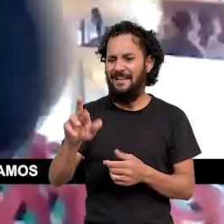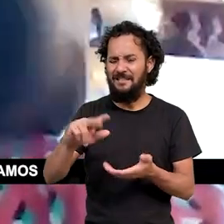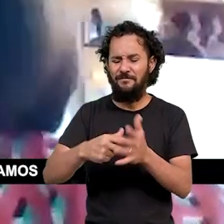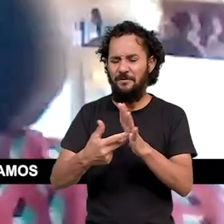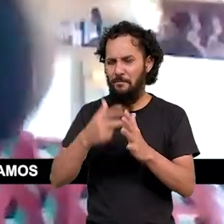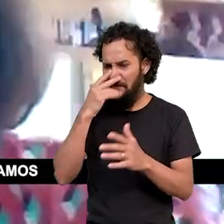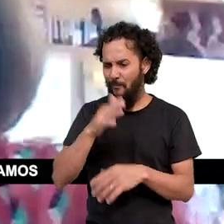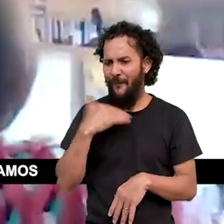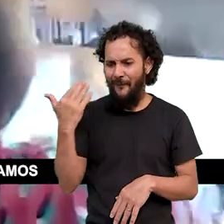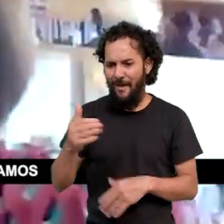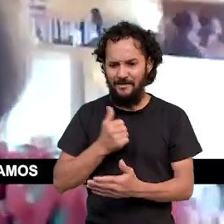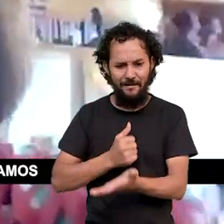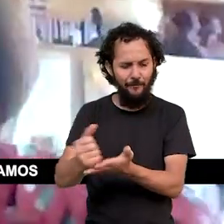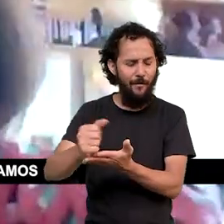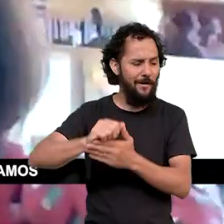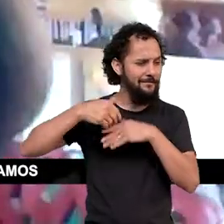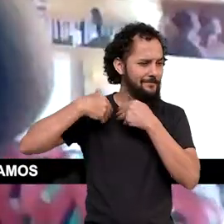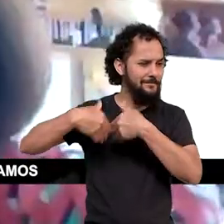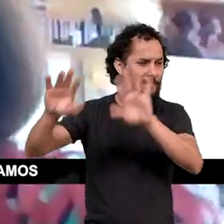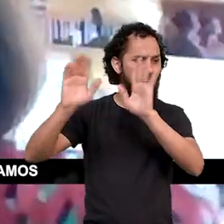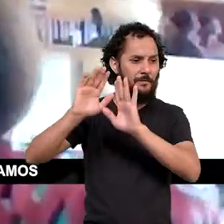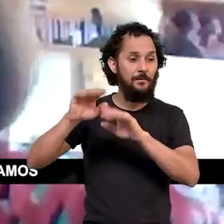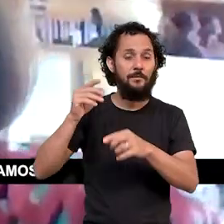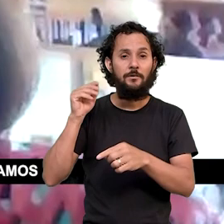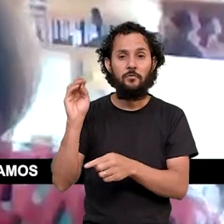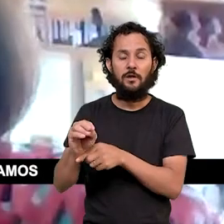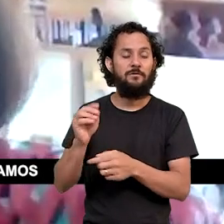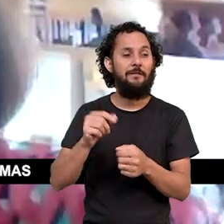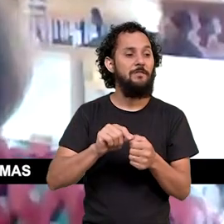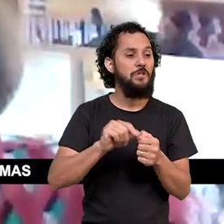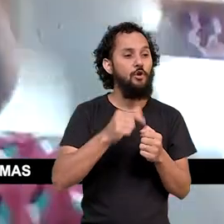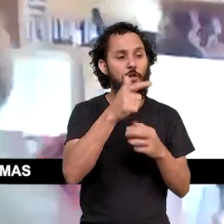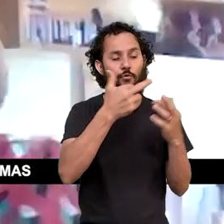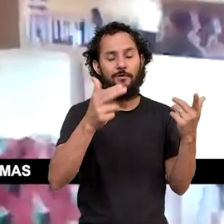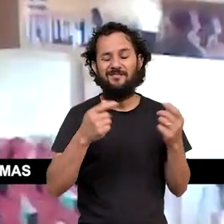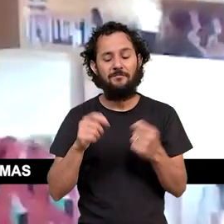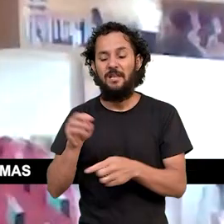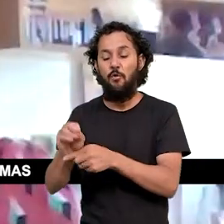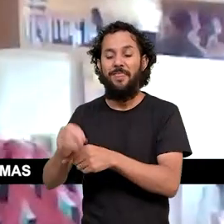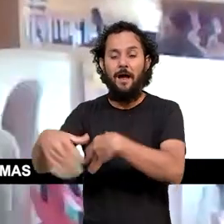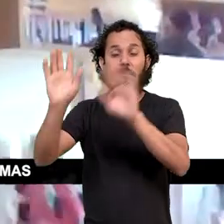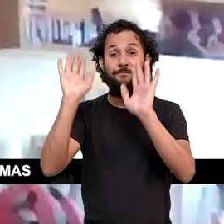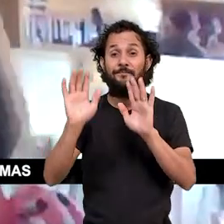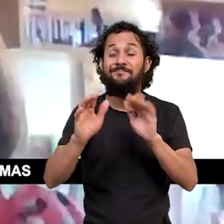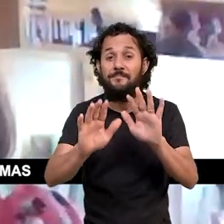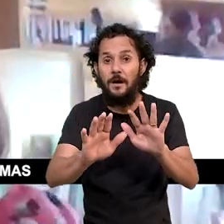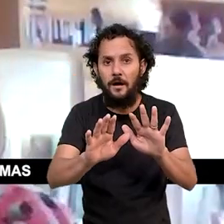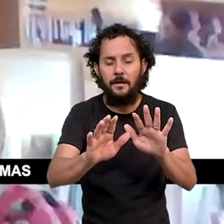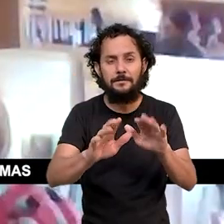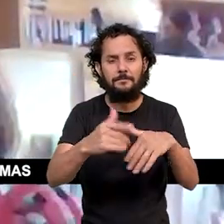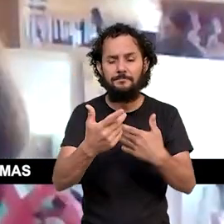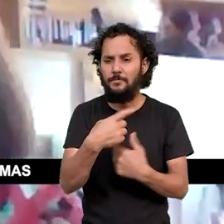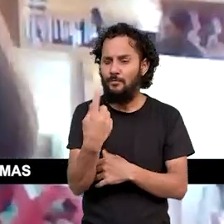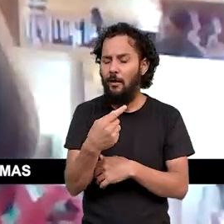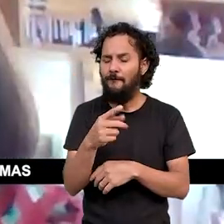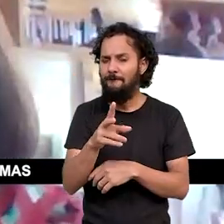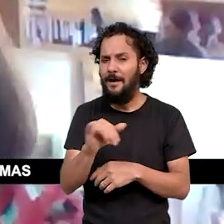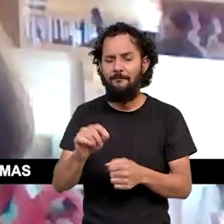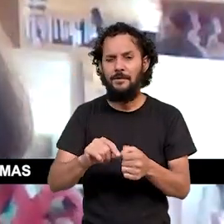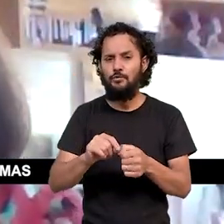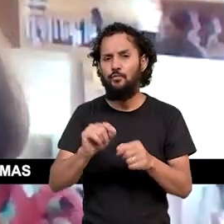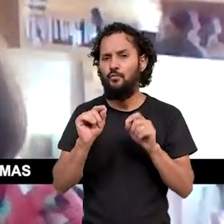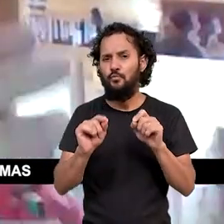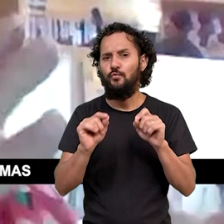no sentido, não tem o que fazer, vamos cuidar, já que não tem o que fazer, vamos ter que cuidar dessas crianças. E aí, nós vamos